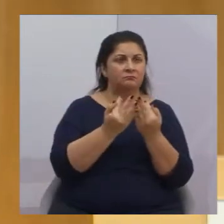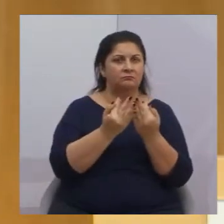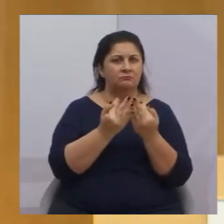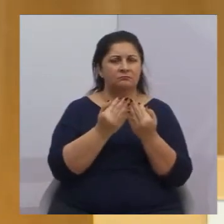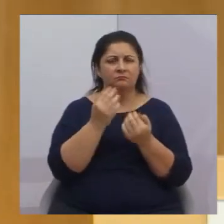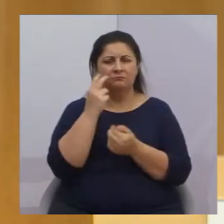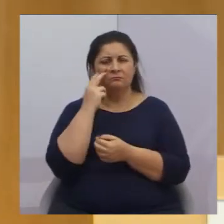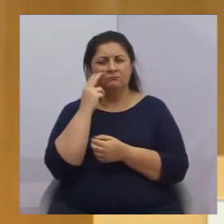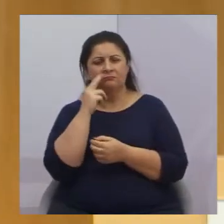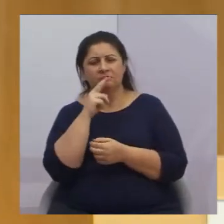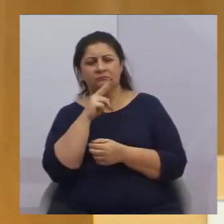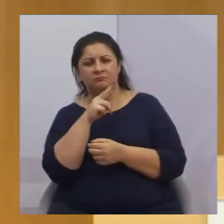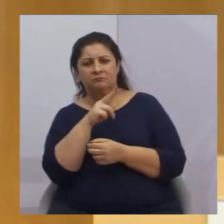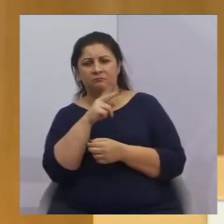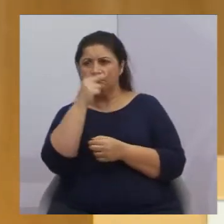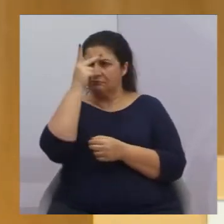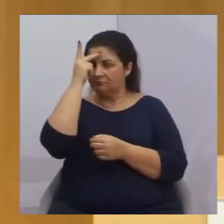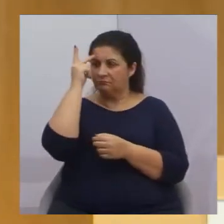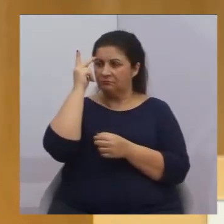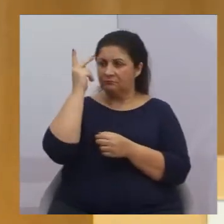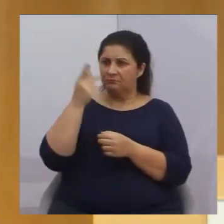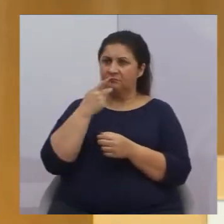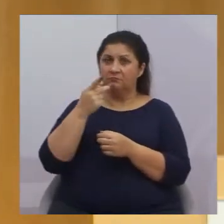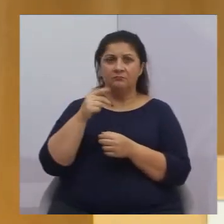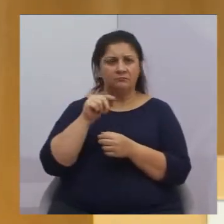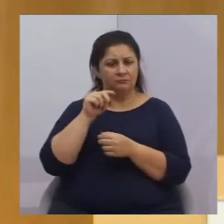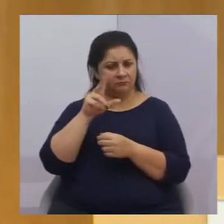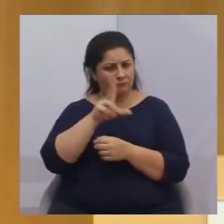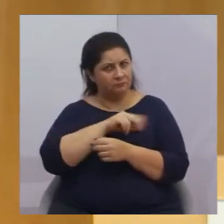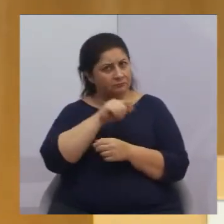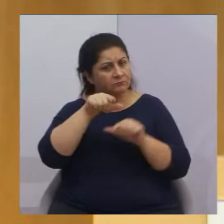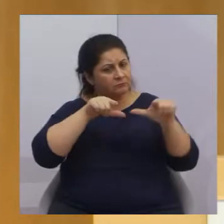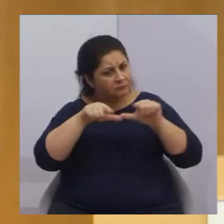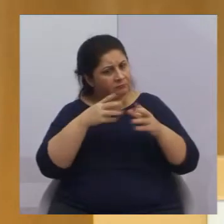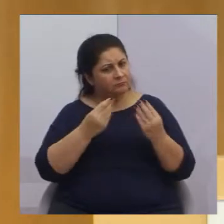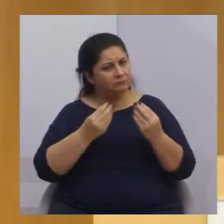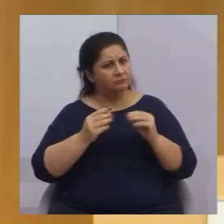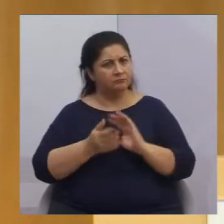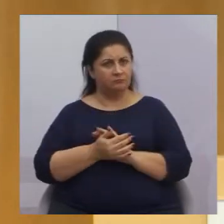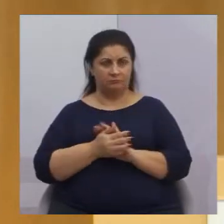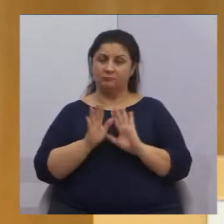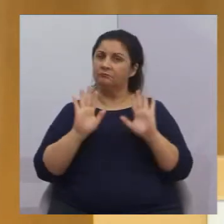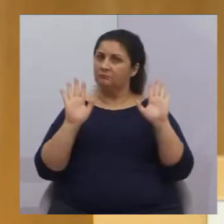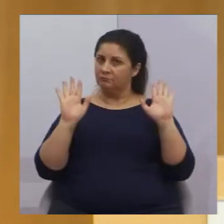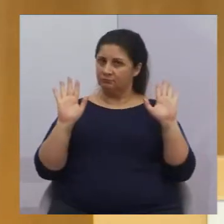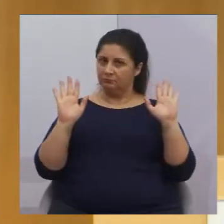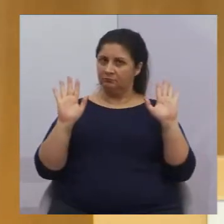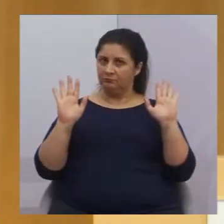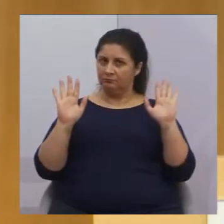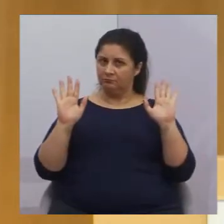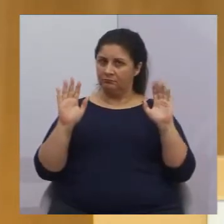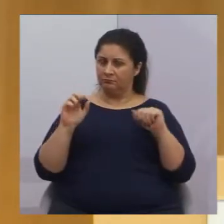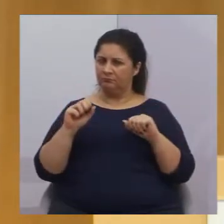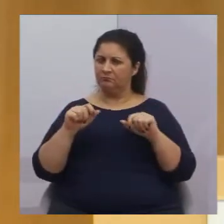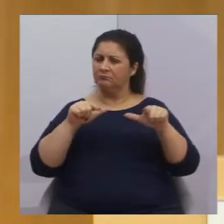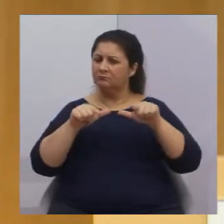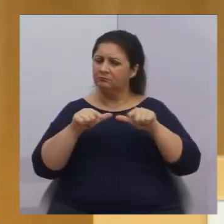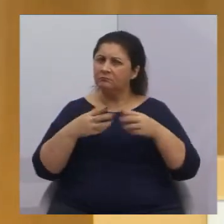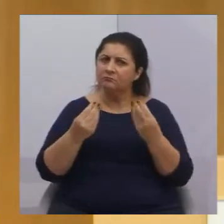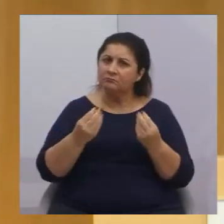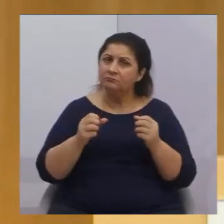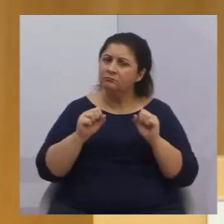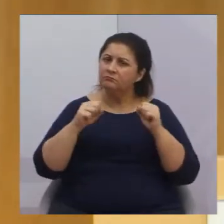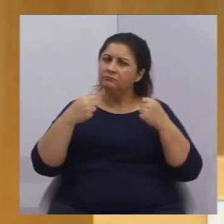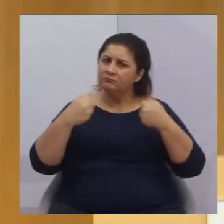a olhar e aí as pessoas começam a falar, olha, eu acho que você está trabalhando demais. Perdão, gente. Eu acho que você está trabalhando demais, acho que você devia